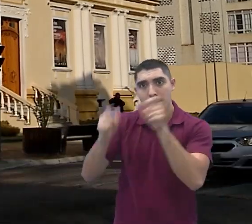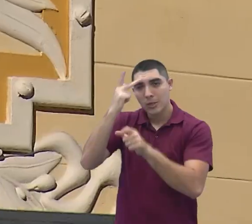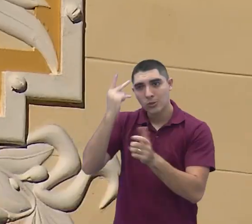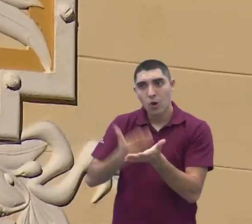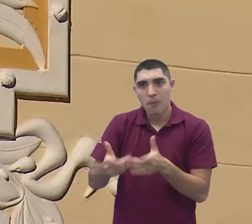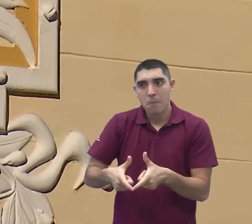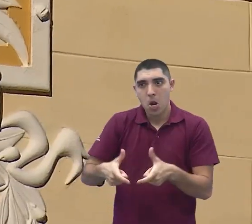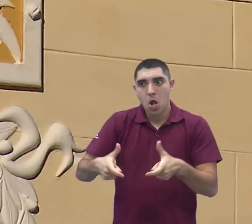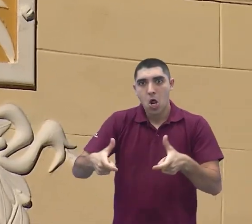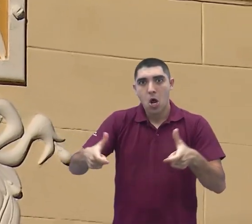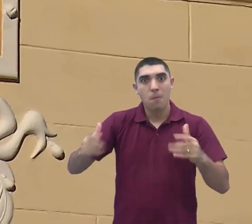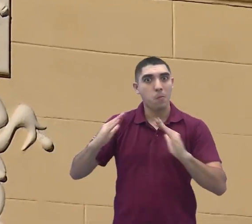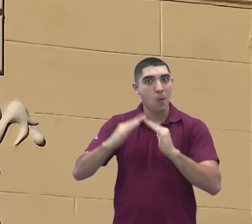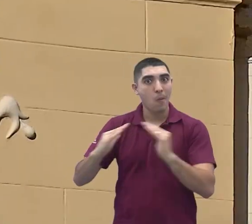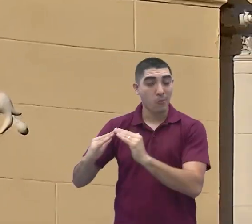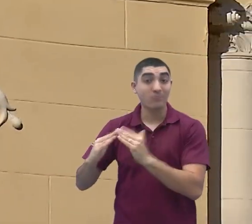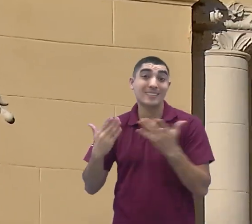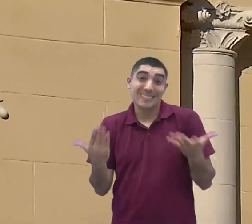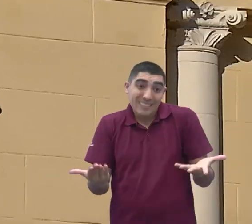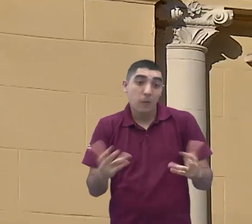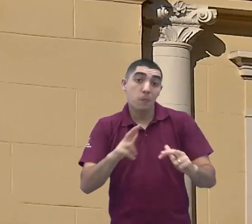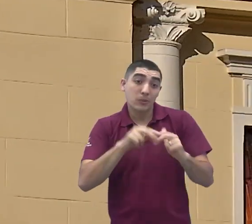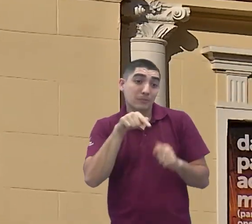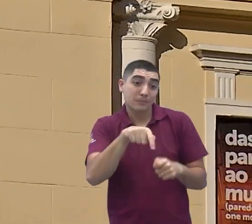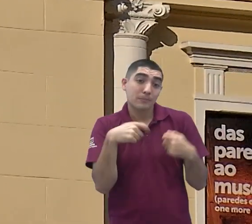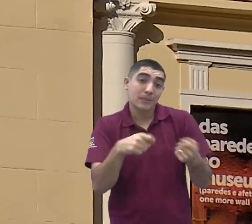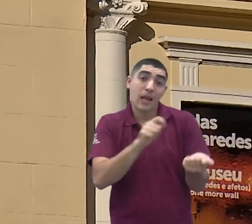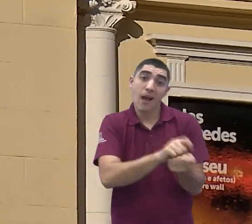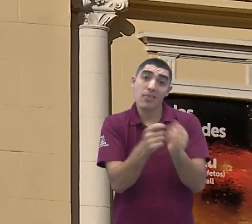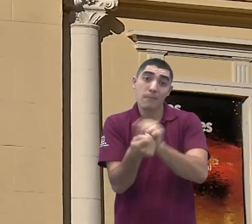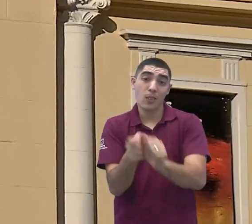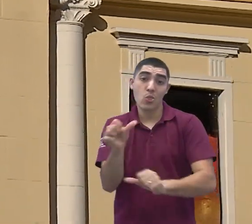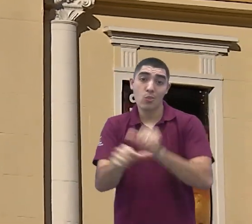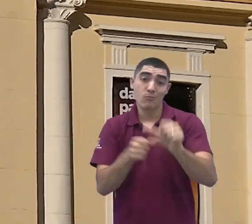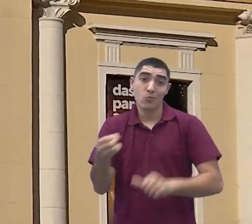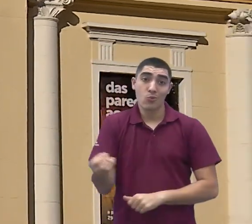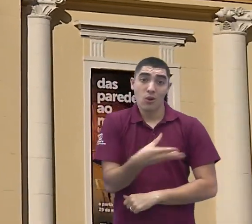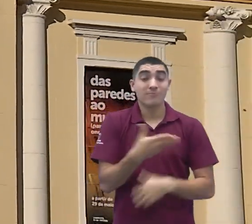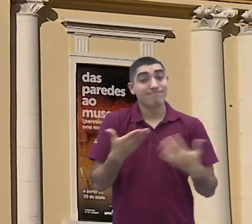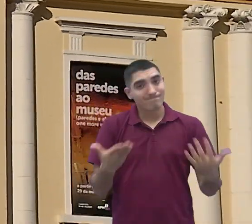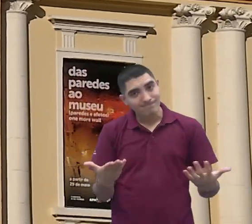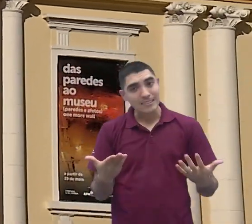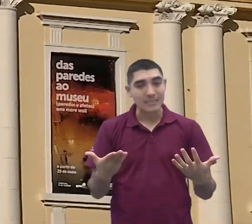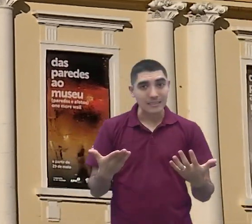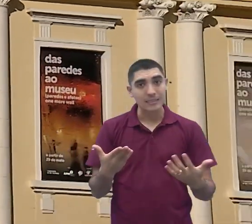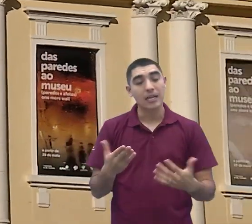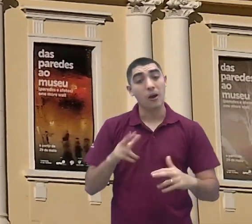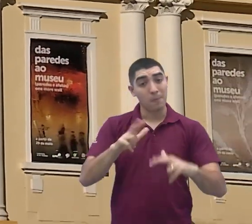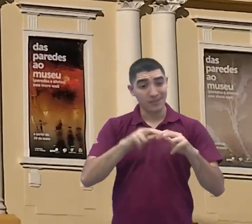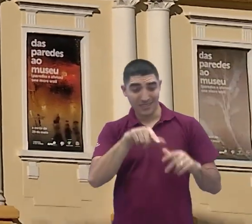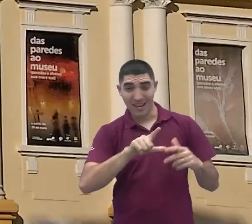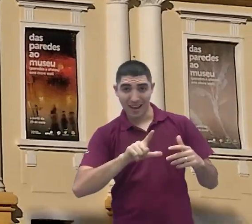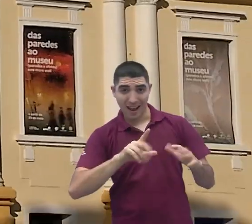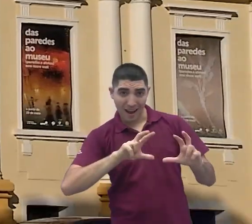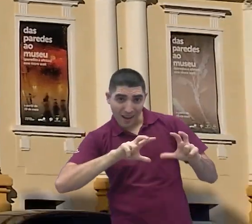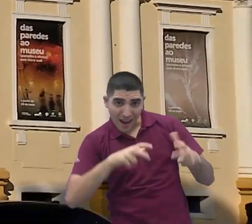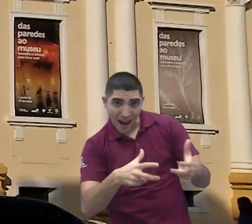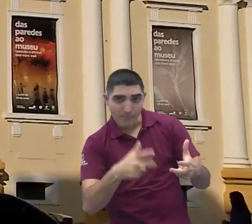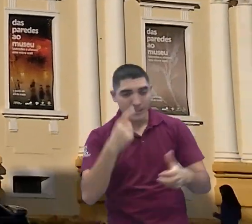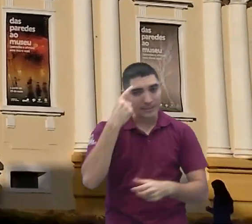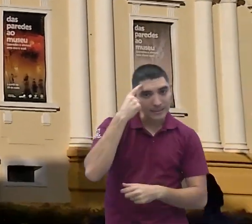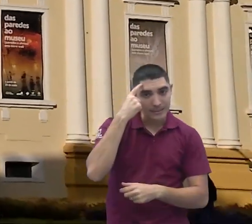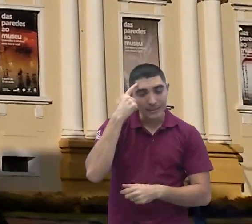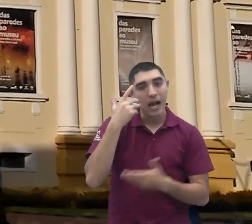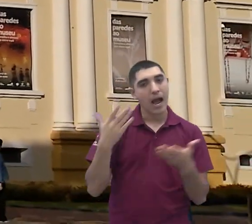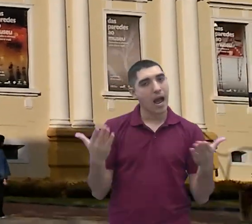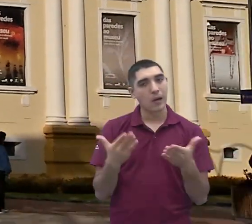moradores. Com esse avanço, os espaços públicos precisaram se adaptar à nova realidade. Para representar a população, o Legislativo